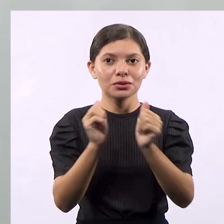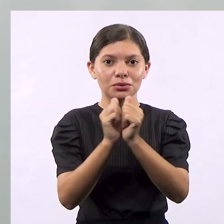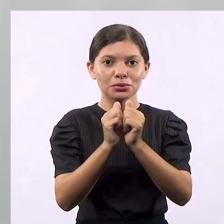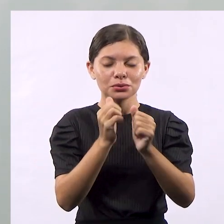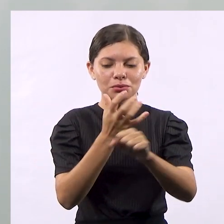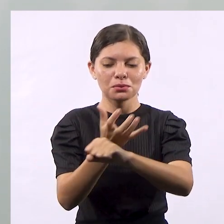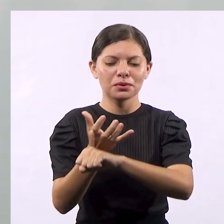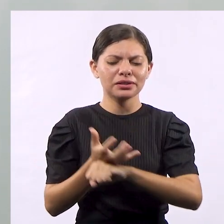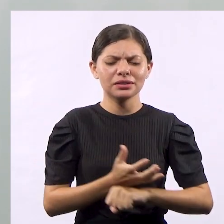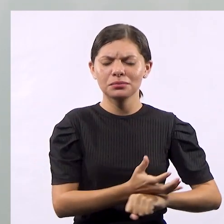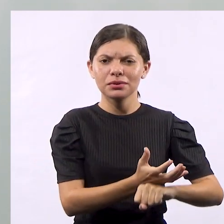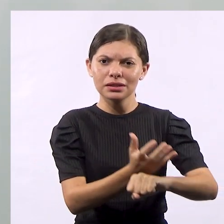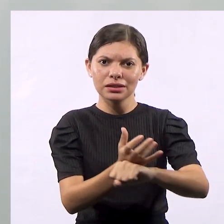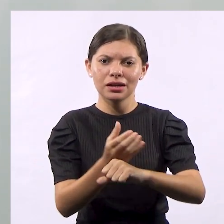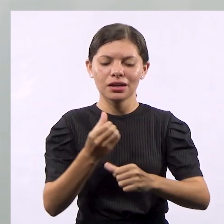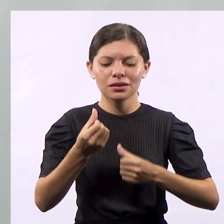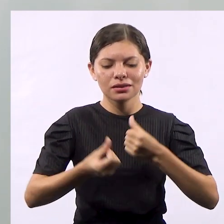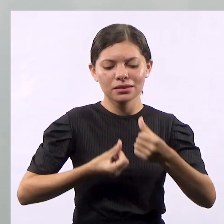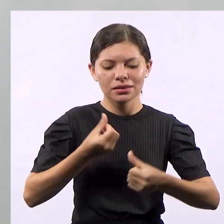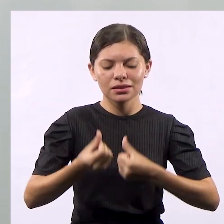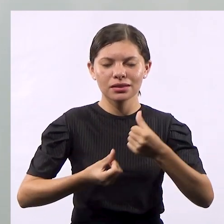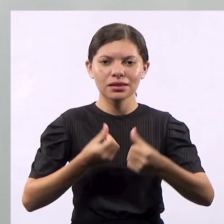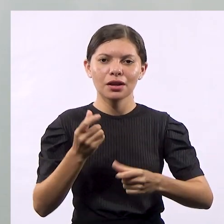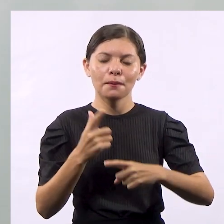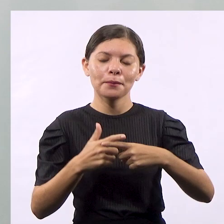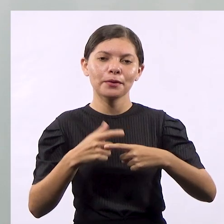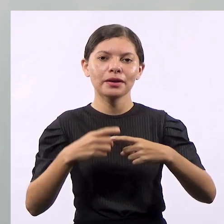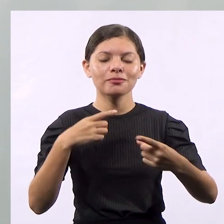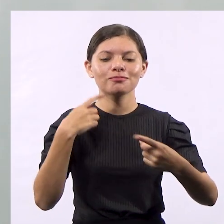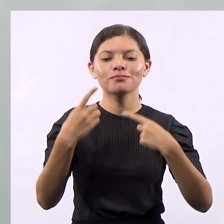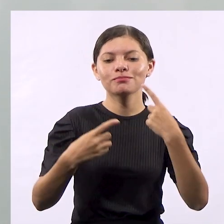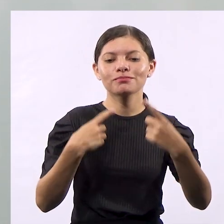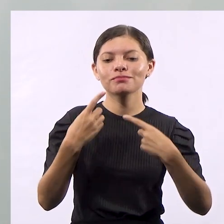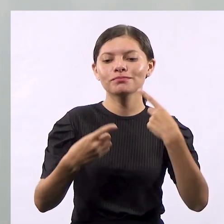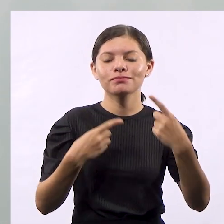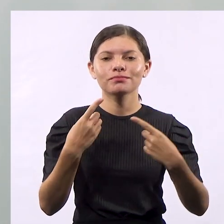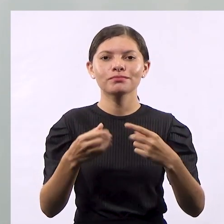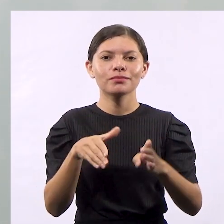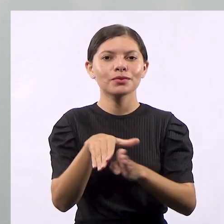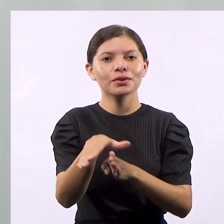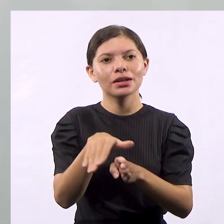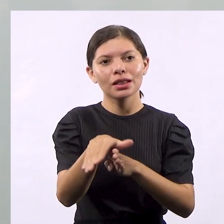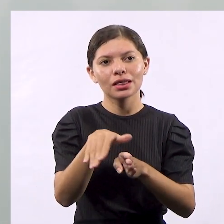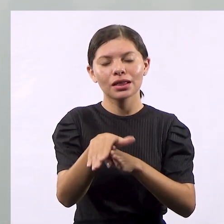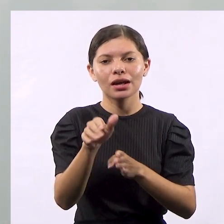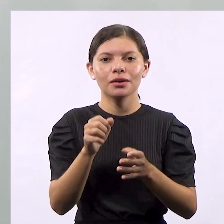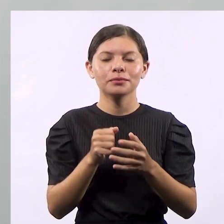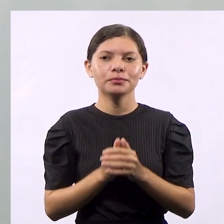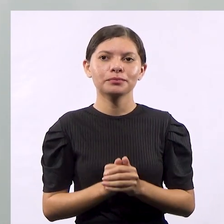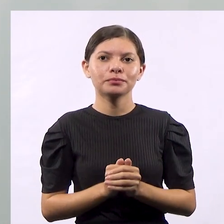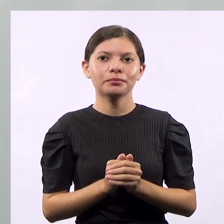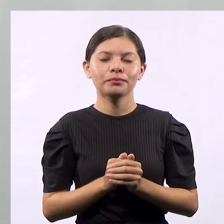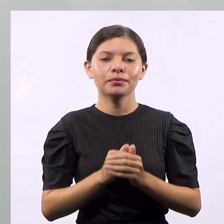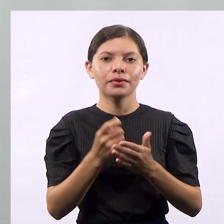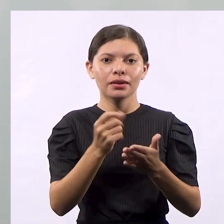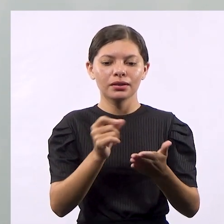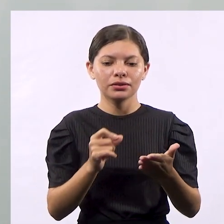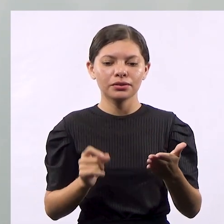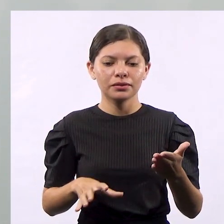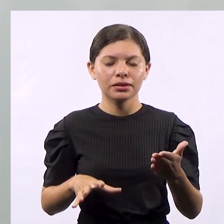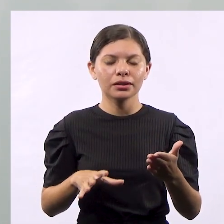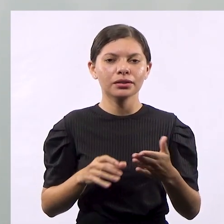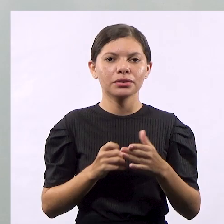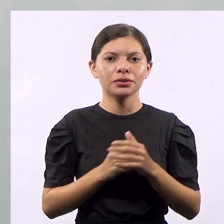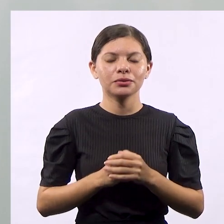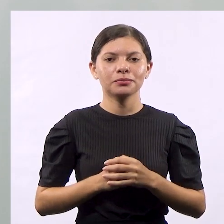demais disciplinas do semestre de vocês, para a gente poder tirar dúvidas, dialogar com vocês, orientar e acompanhar, na medida do